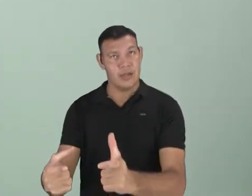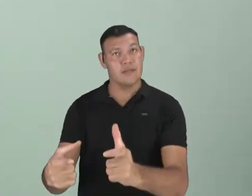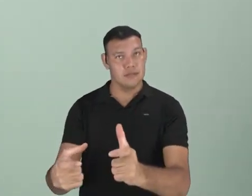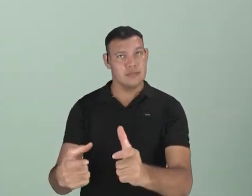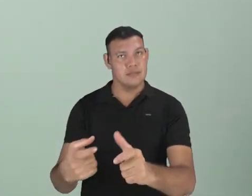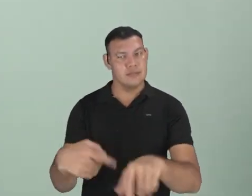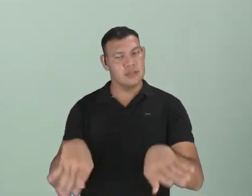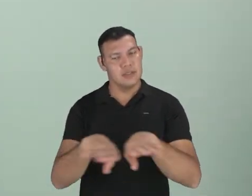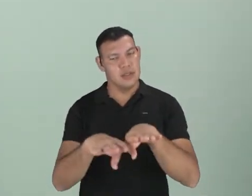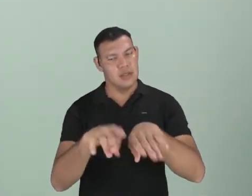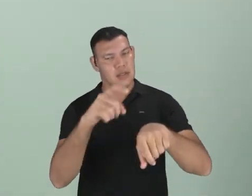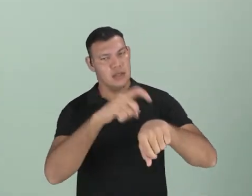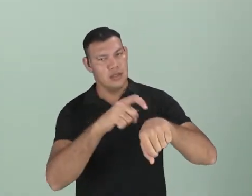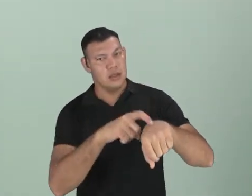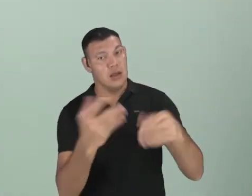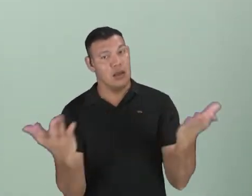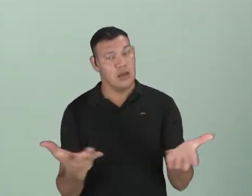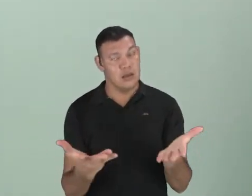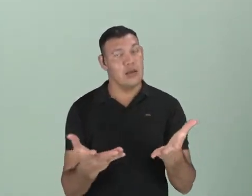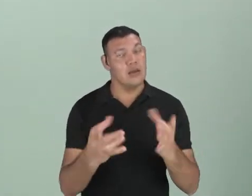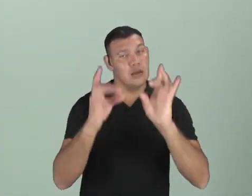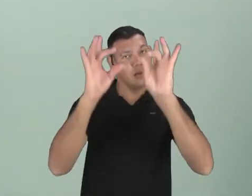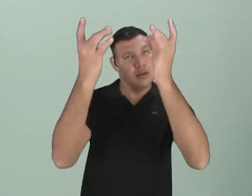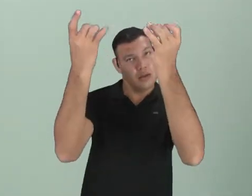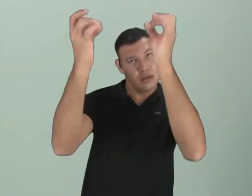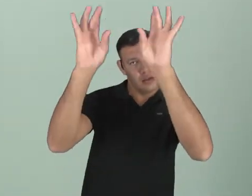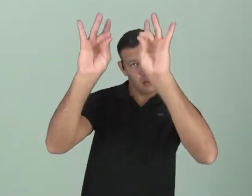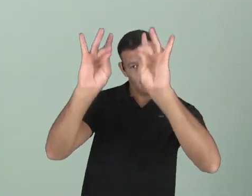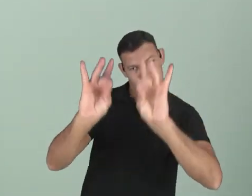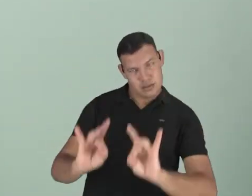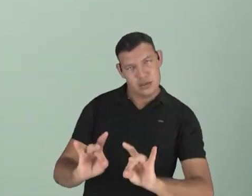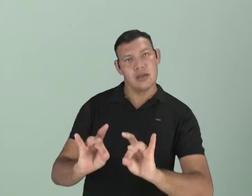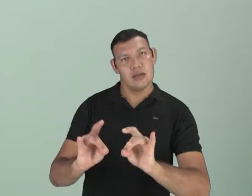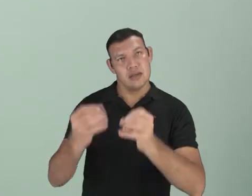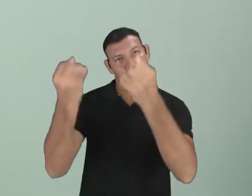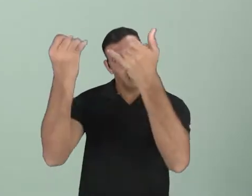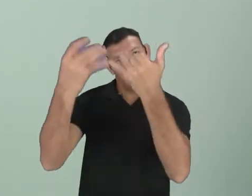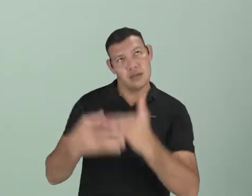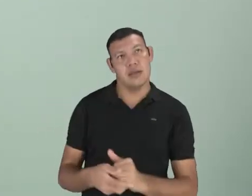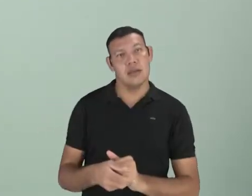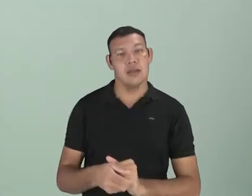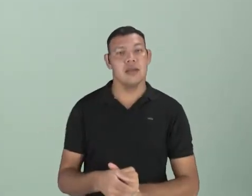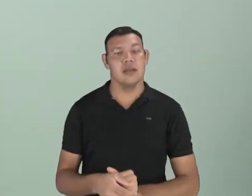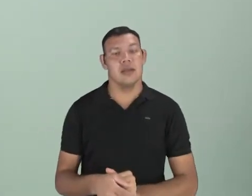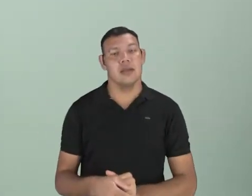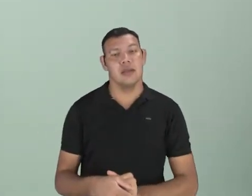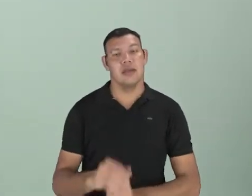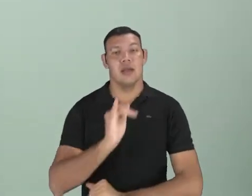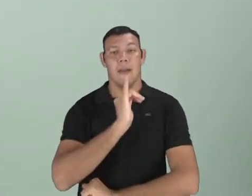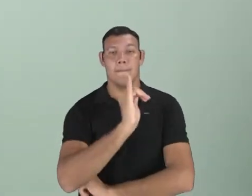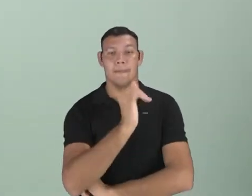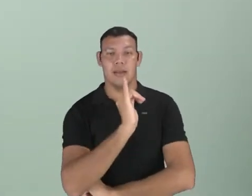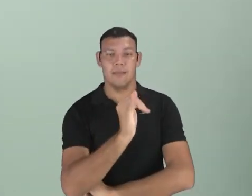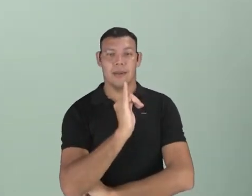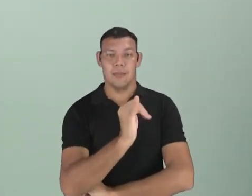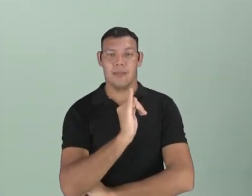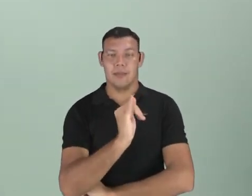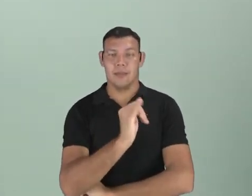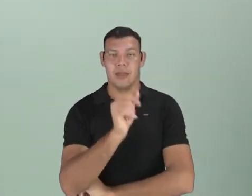conversar a respeito de cada um deles. Vamos lá? O narrador. Quem é o narrador? Quem conta a